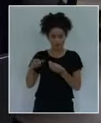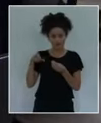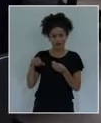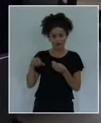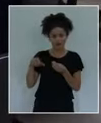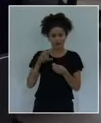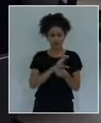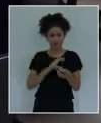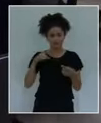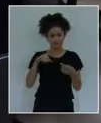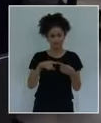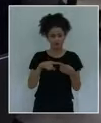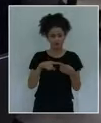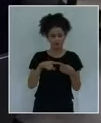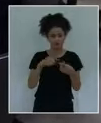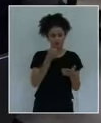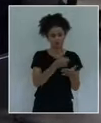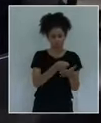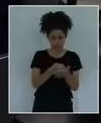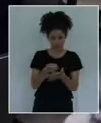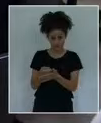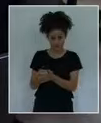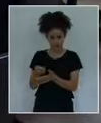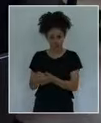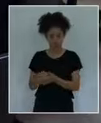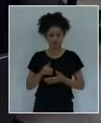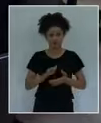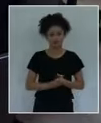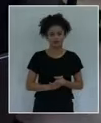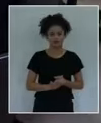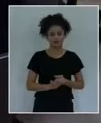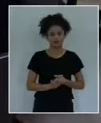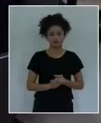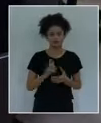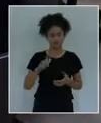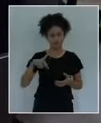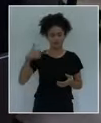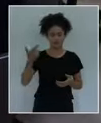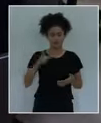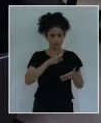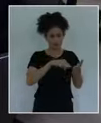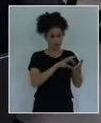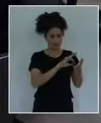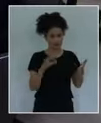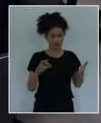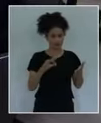Orçamento e Tomada de Contas para emitir um parecer a respeito.